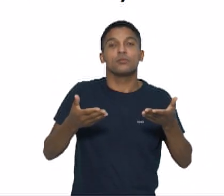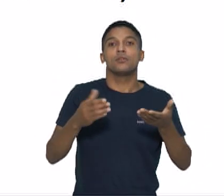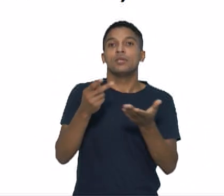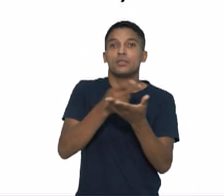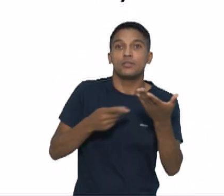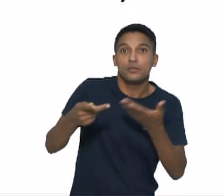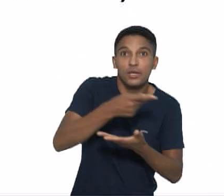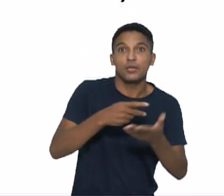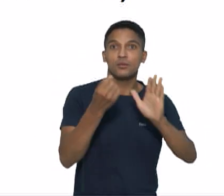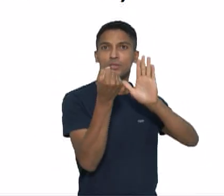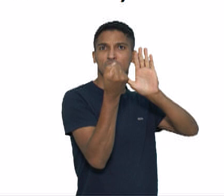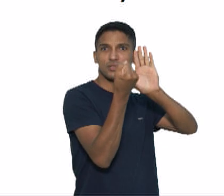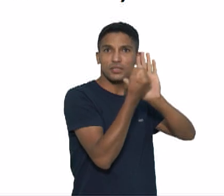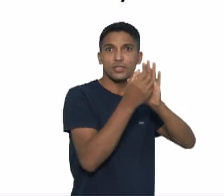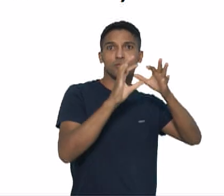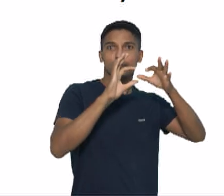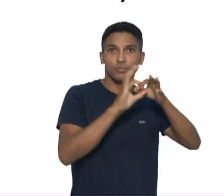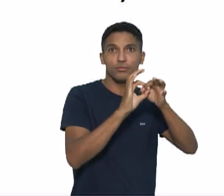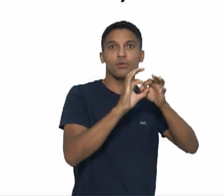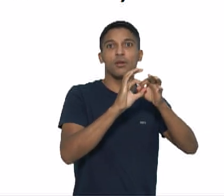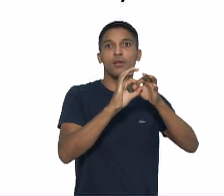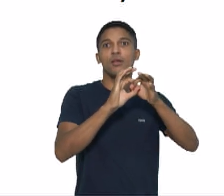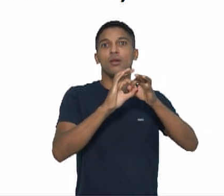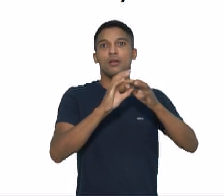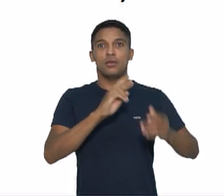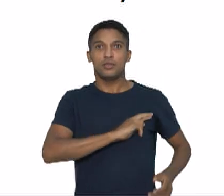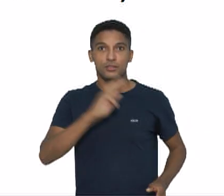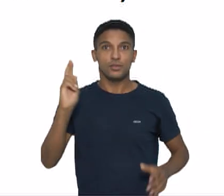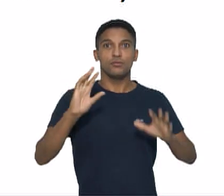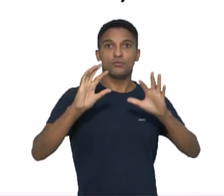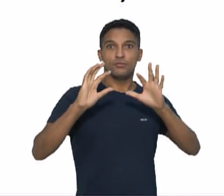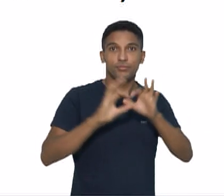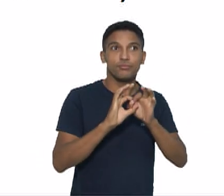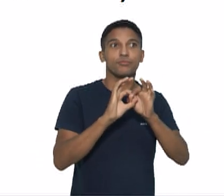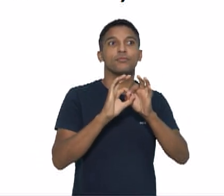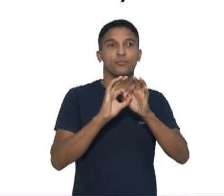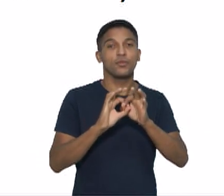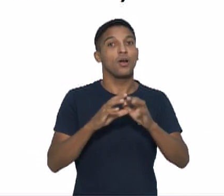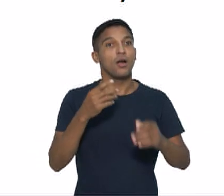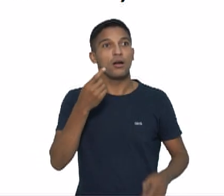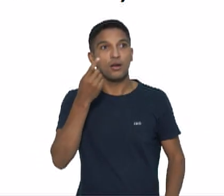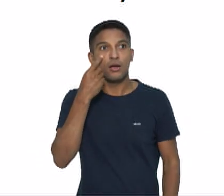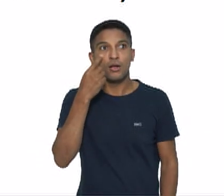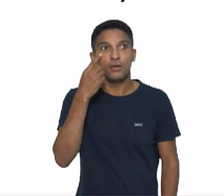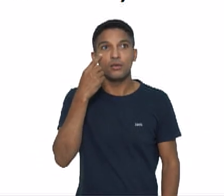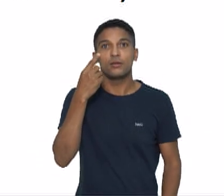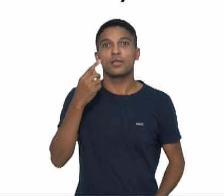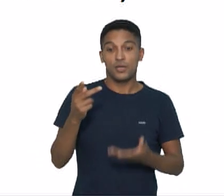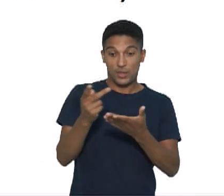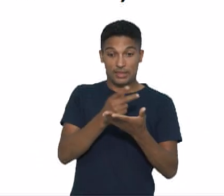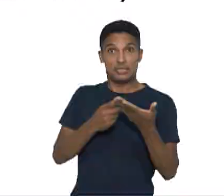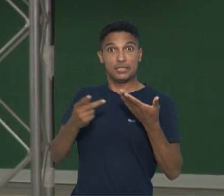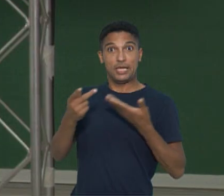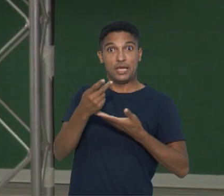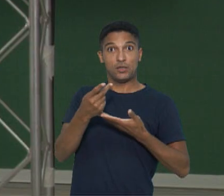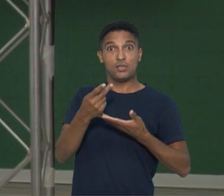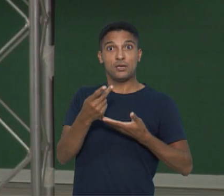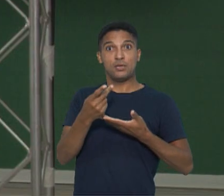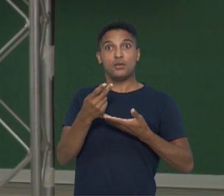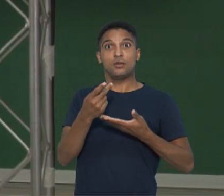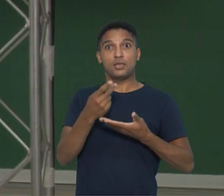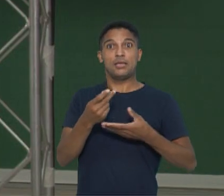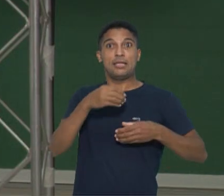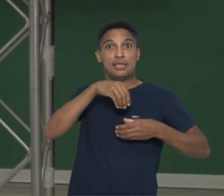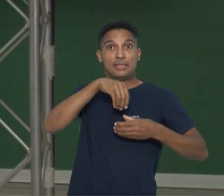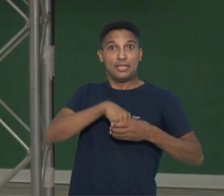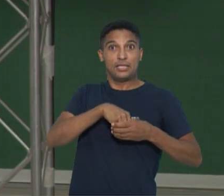e apreciar como algumas religiões se expressam por meio da arte, utilizando o desenho. Mais uma vez,